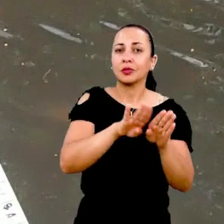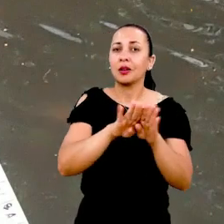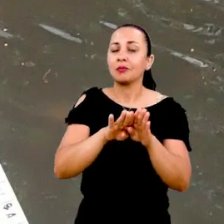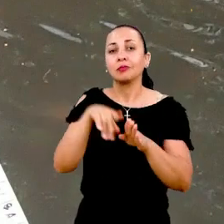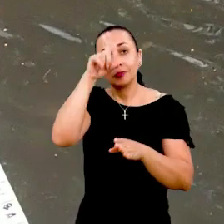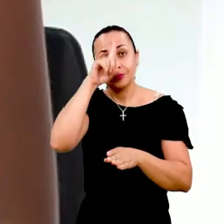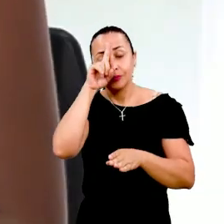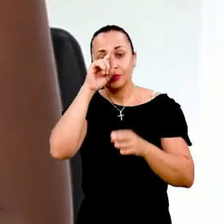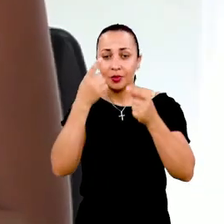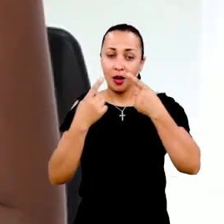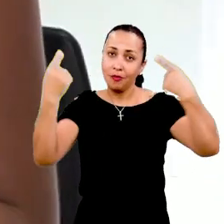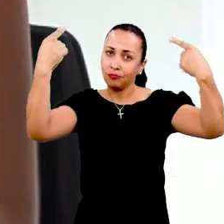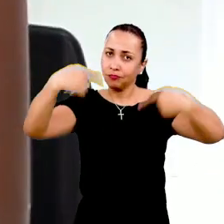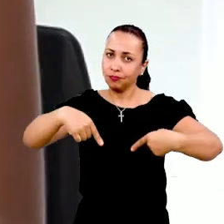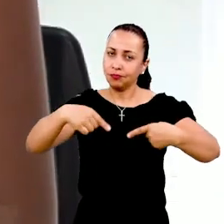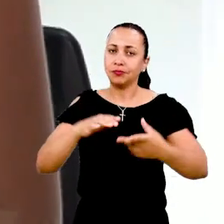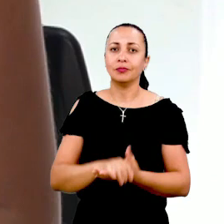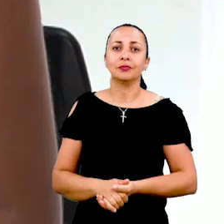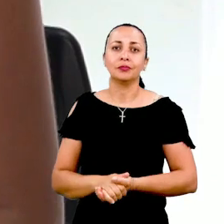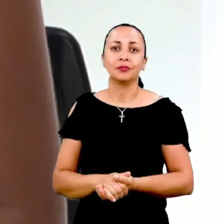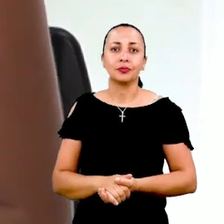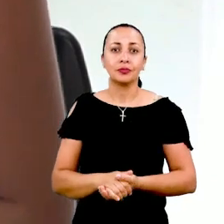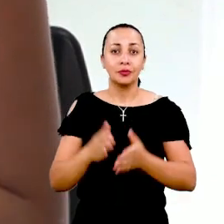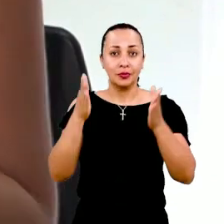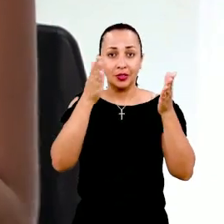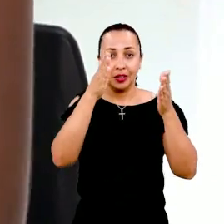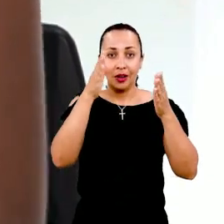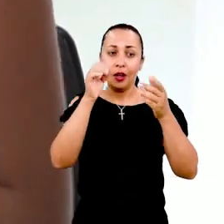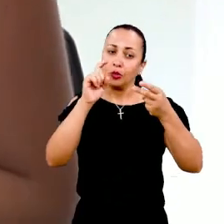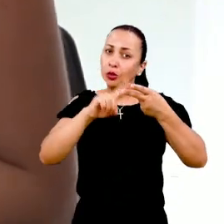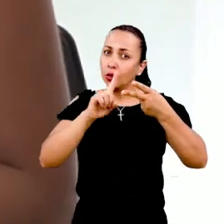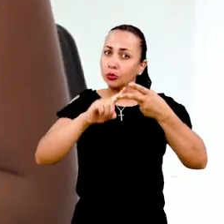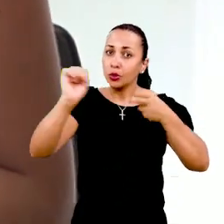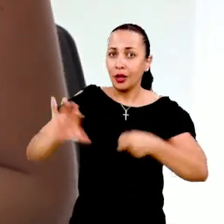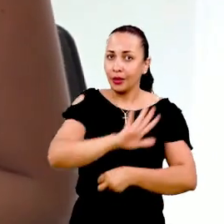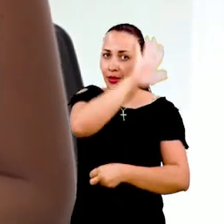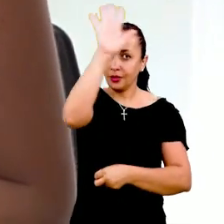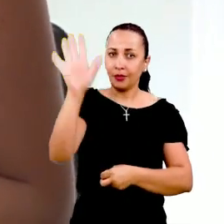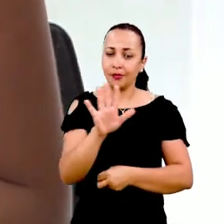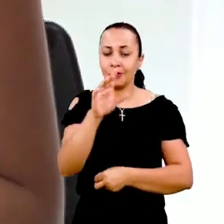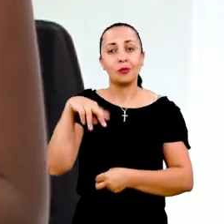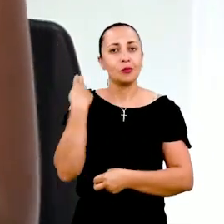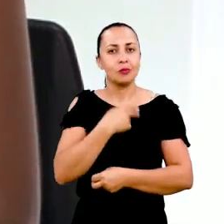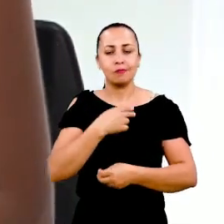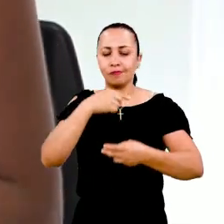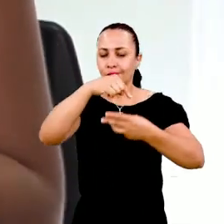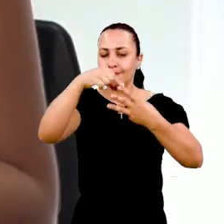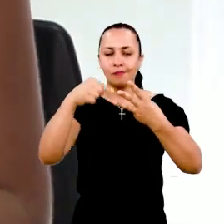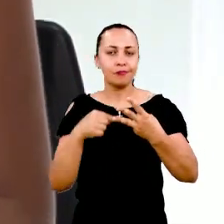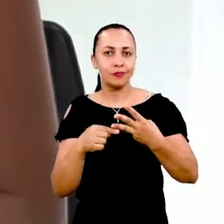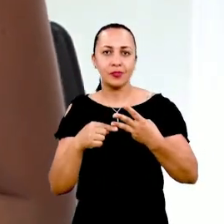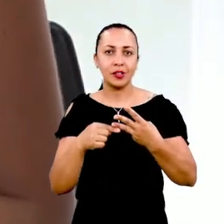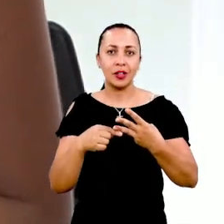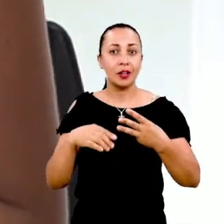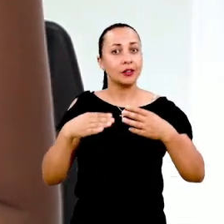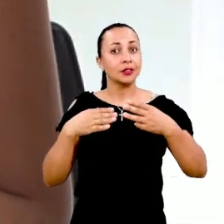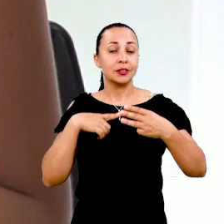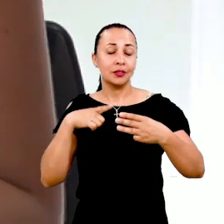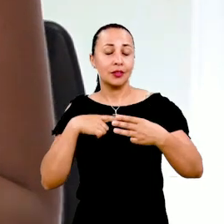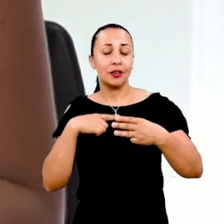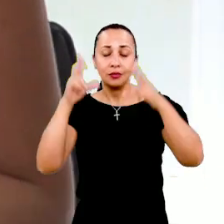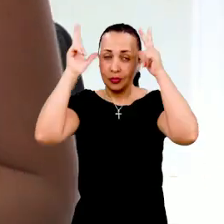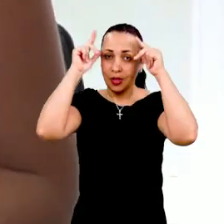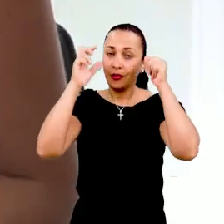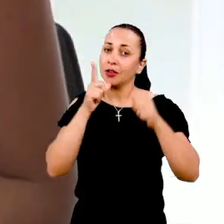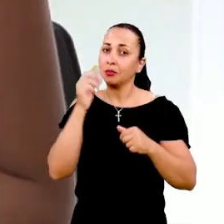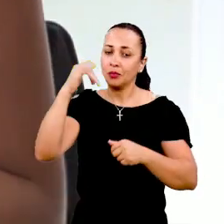e também as ameaças que eles enfrentam lá no estuário. Na escala nacional, a gente vai utilizar dados da ocorrência das 3 espécies de cavalos